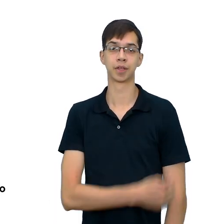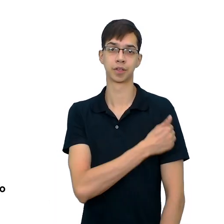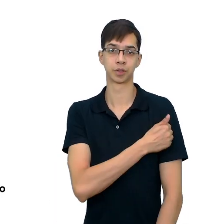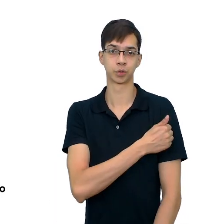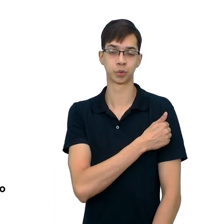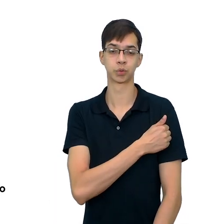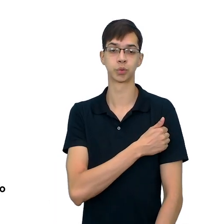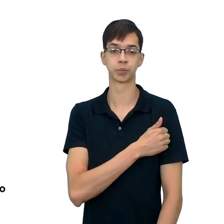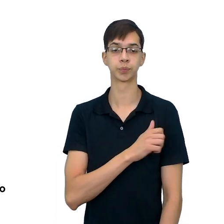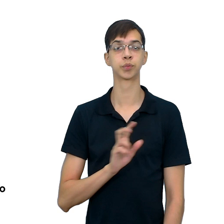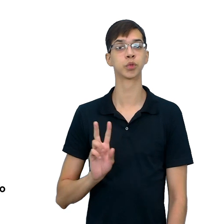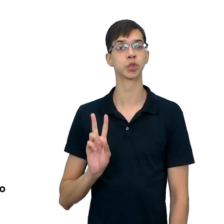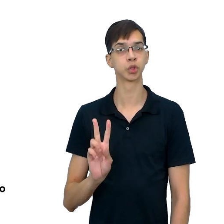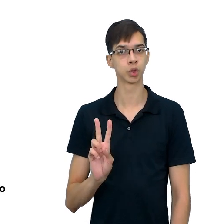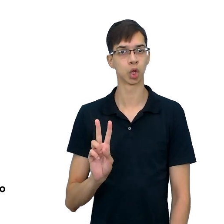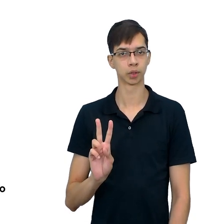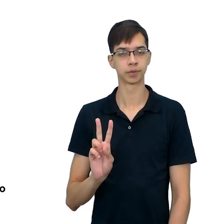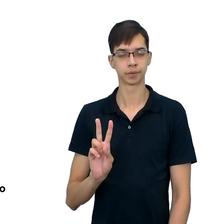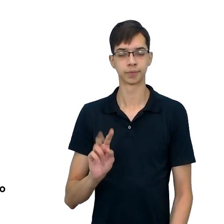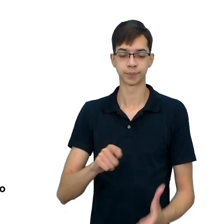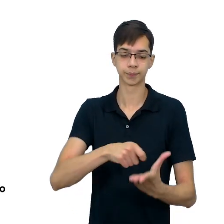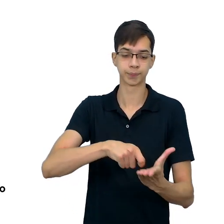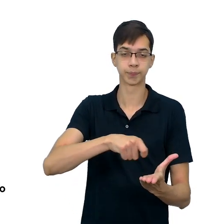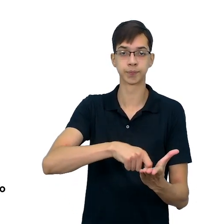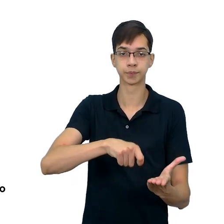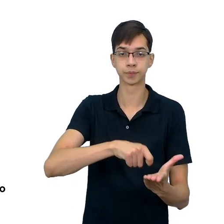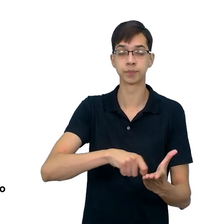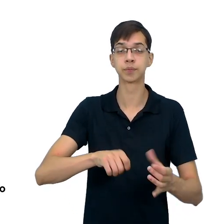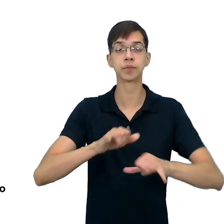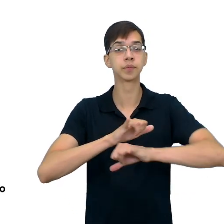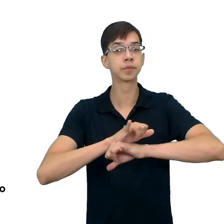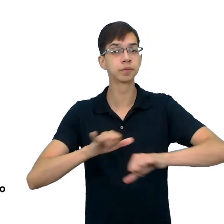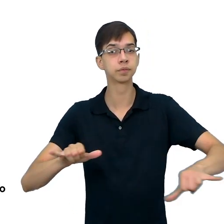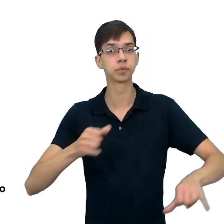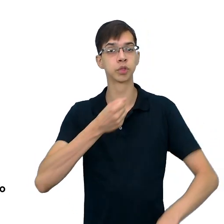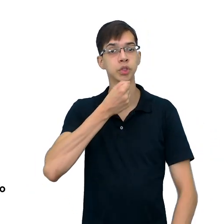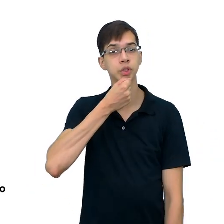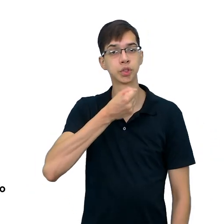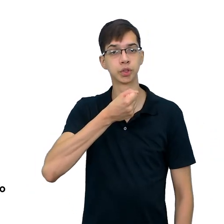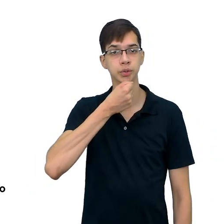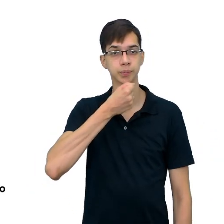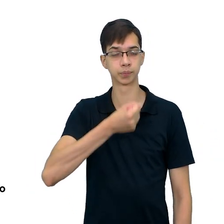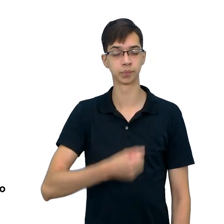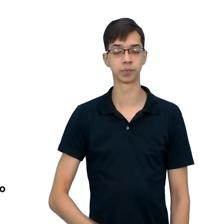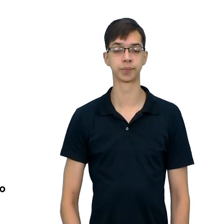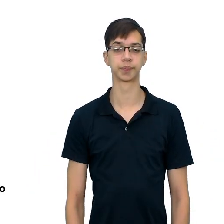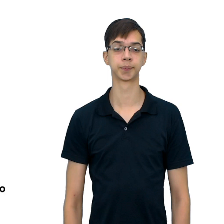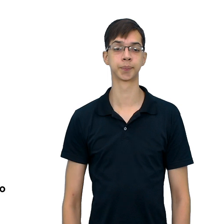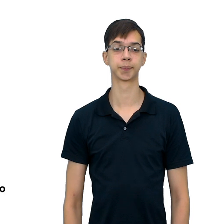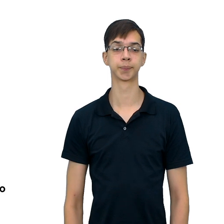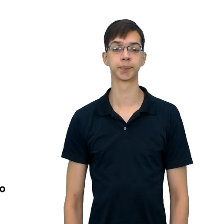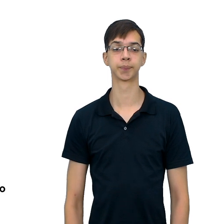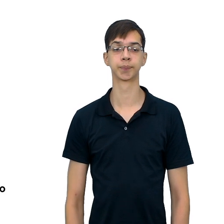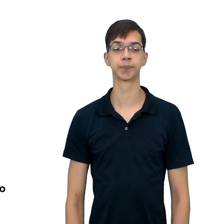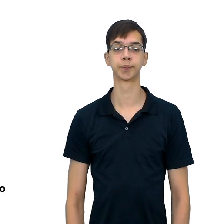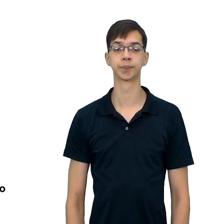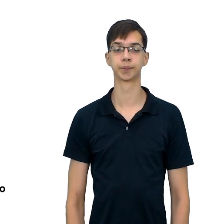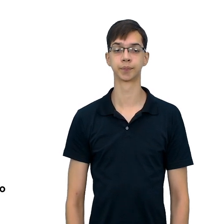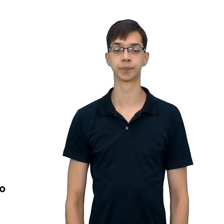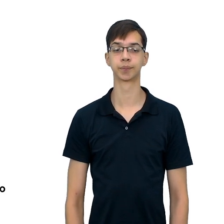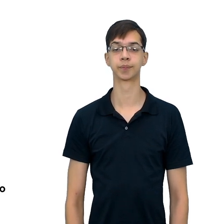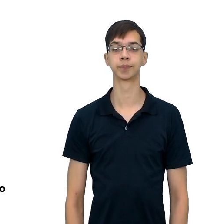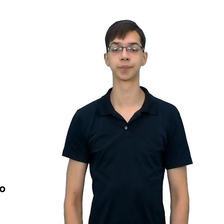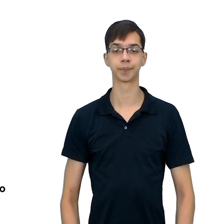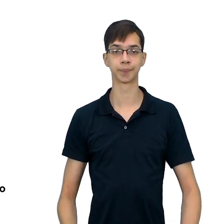né, uma reportagem. Então, eles vão partir aí de textos escritos, né, que devem